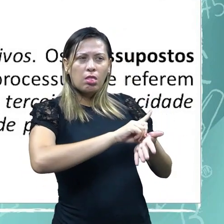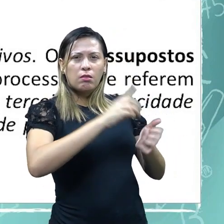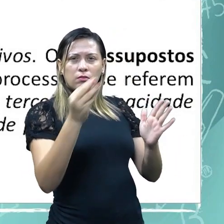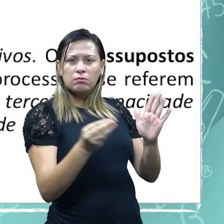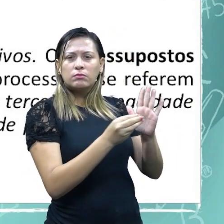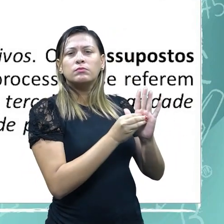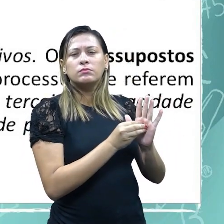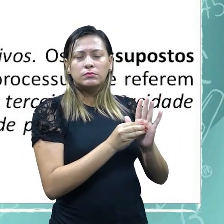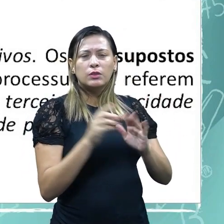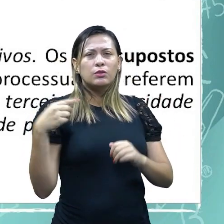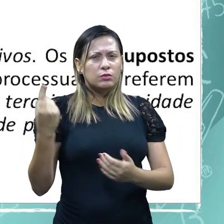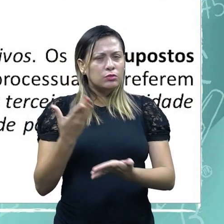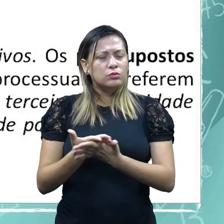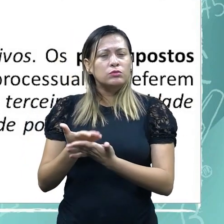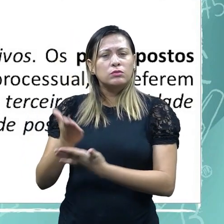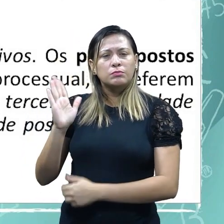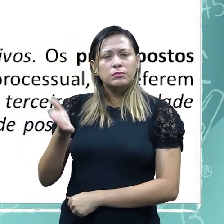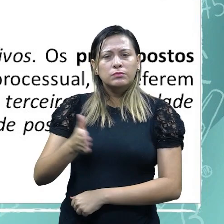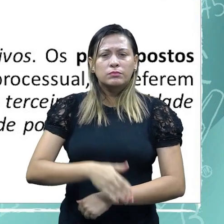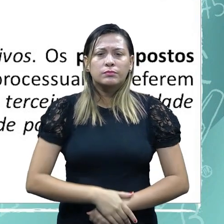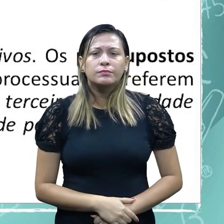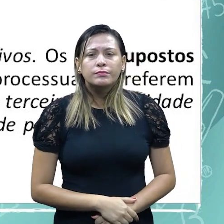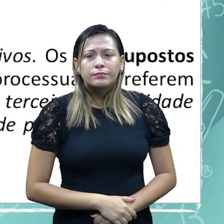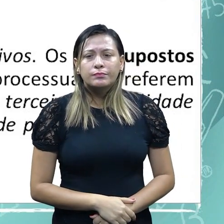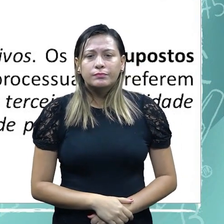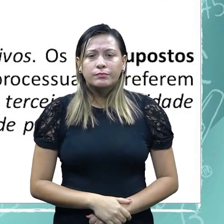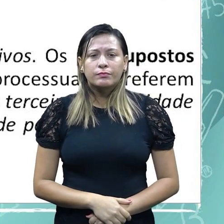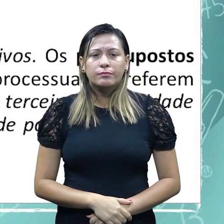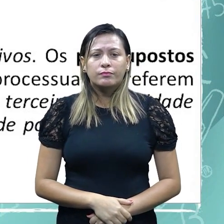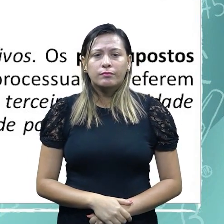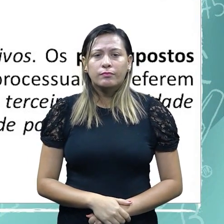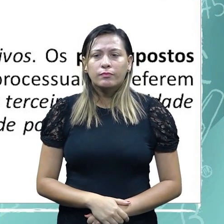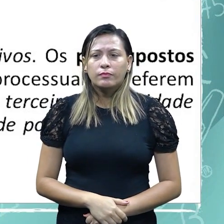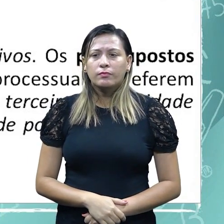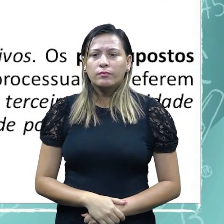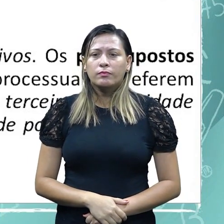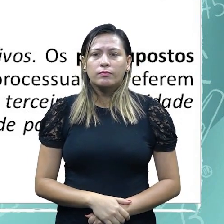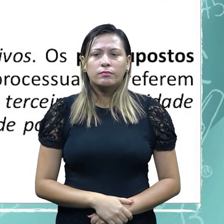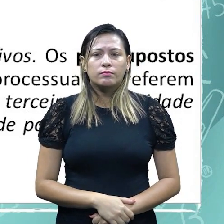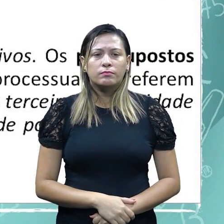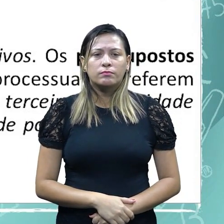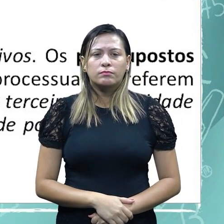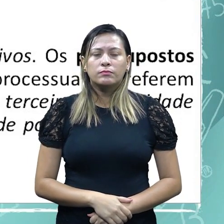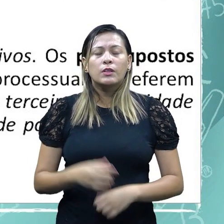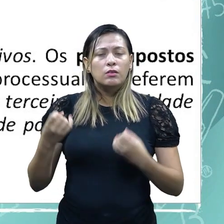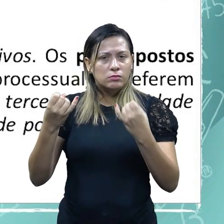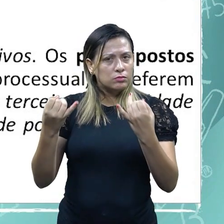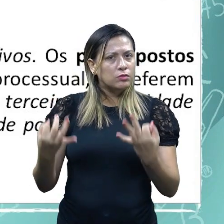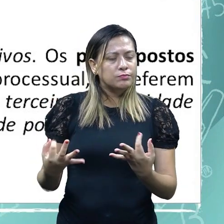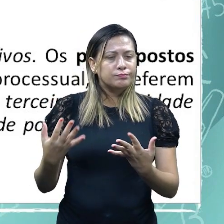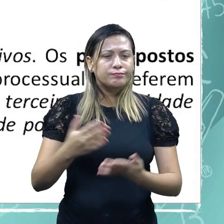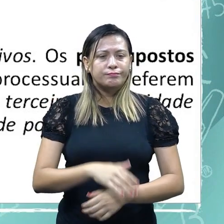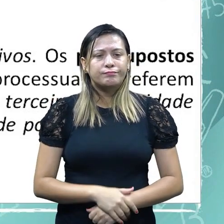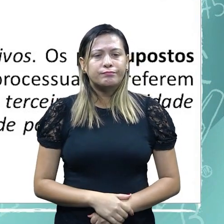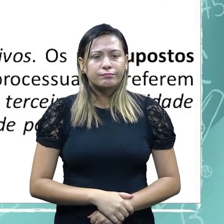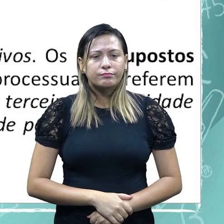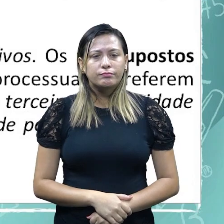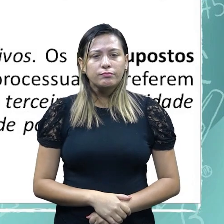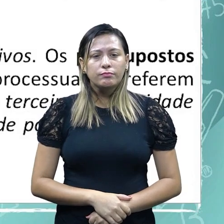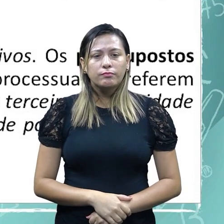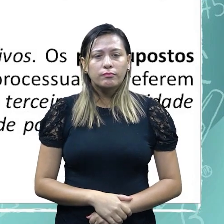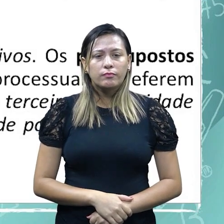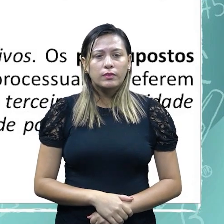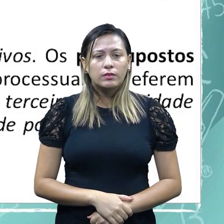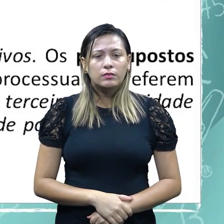do processo, tá? Eles são denominados de pressupostos processuais, falei para vocês, tá? E o Código de Processo